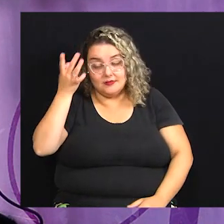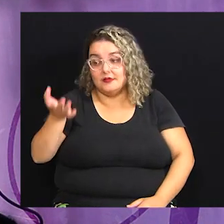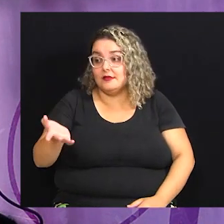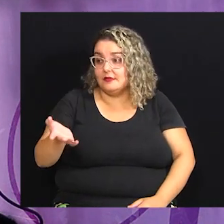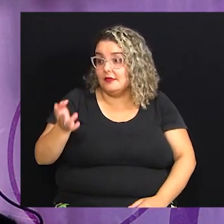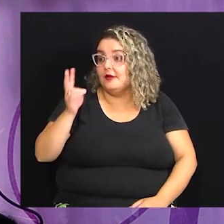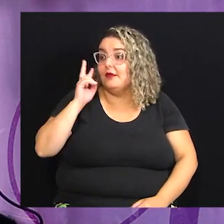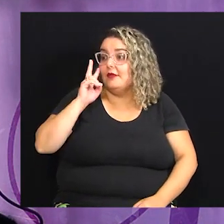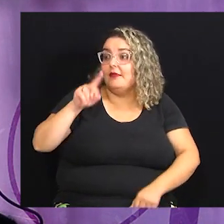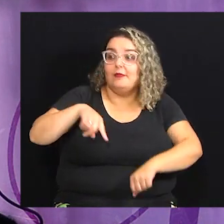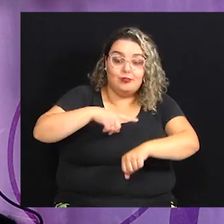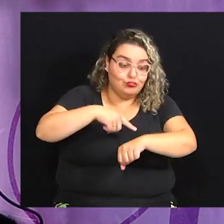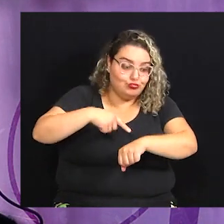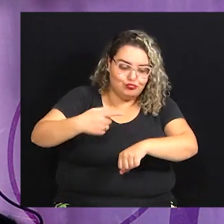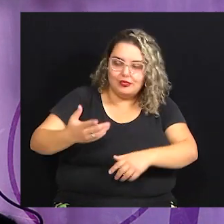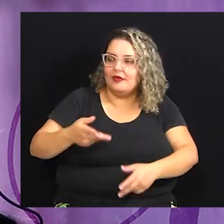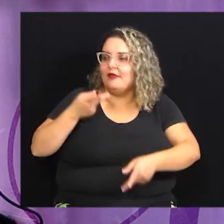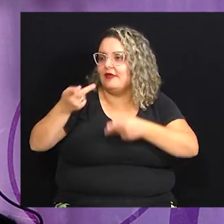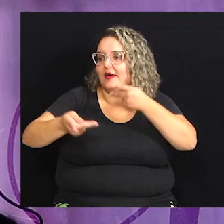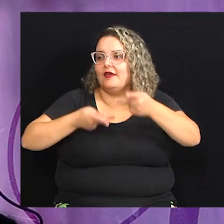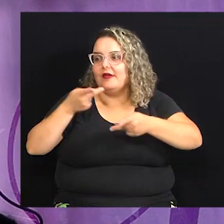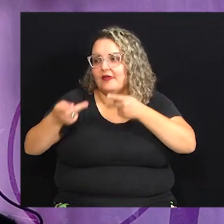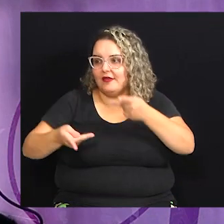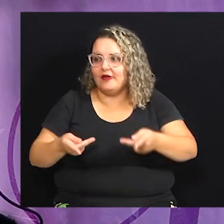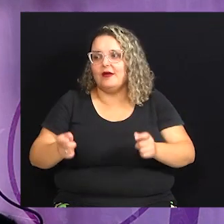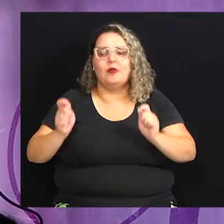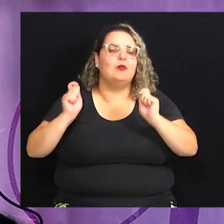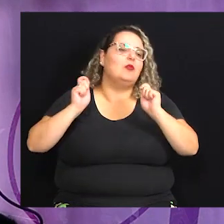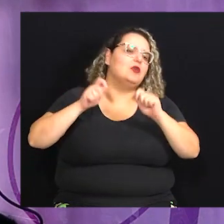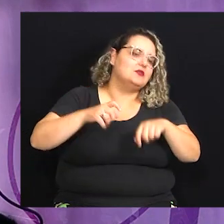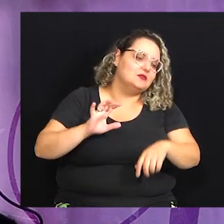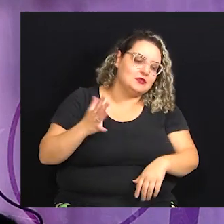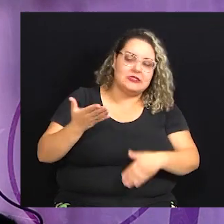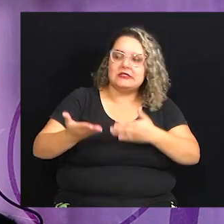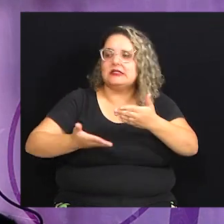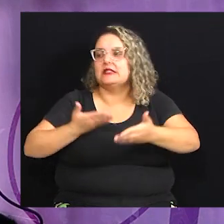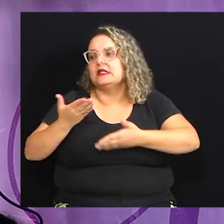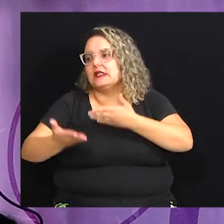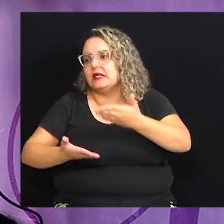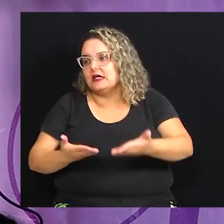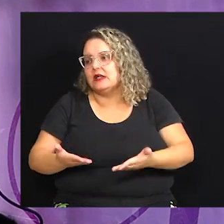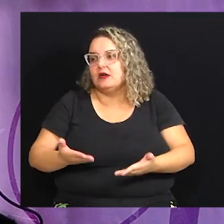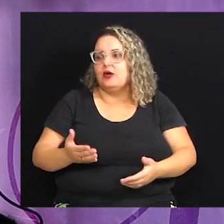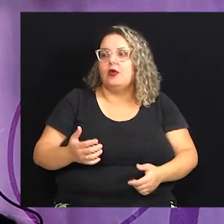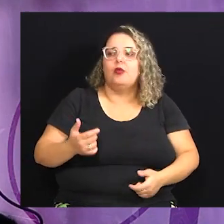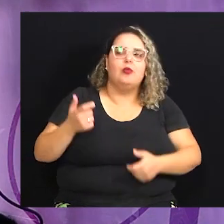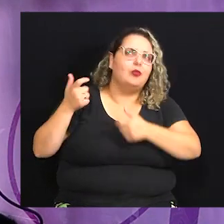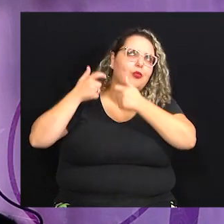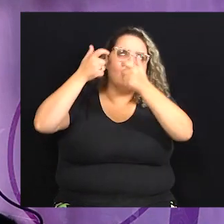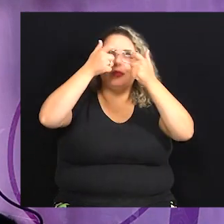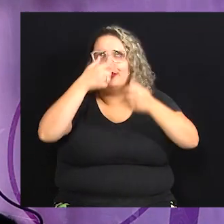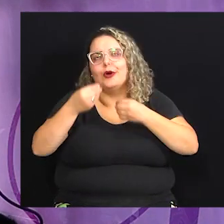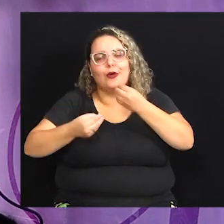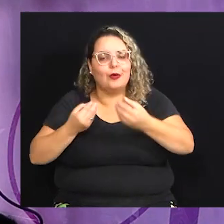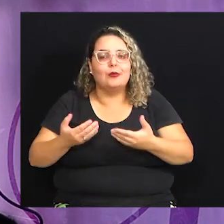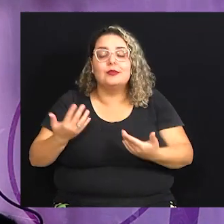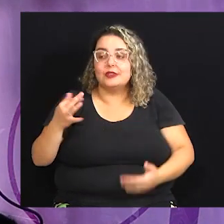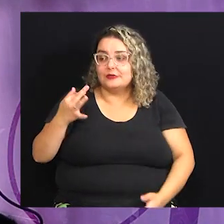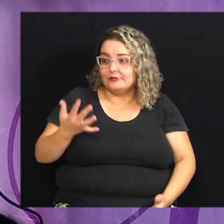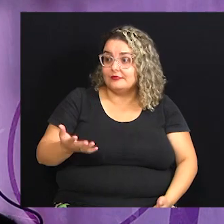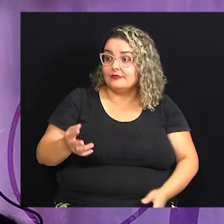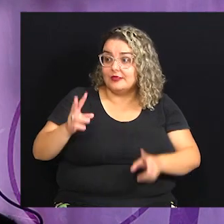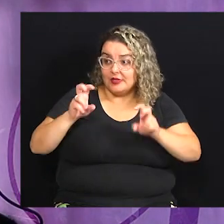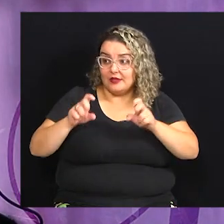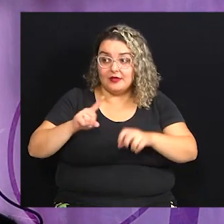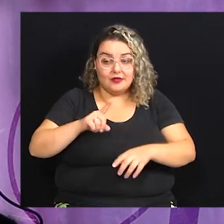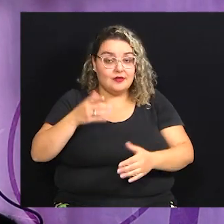cabeça, né? Você vê, o tempo voa, a gente falou tanto de possíveis causas, de tratamentos, de onde dói, como é que dói, e mesmo